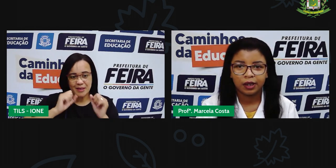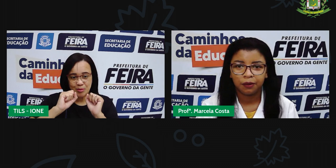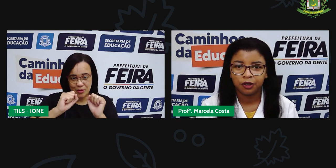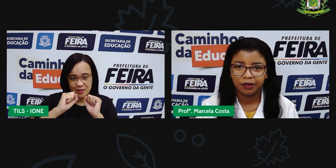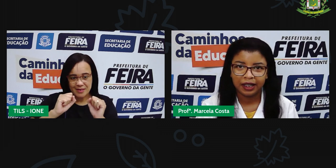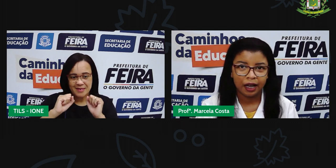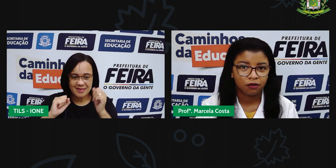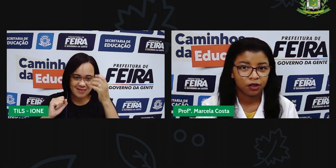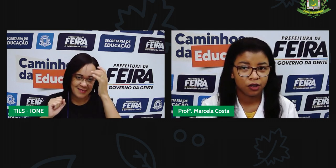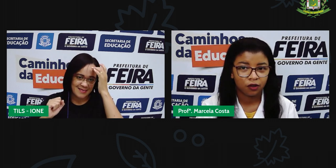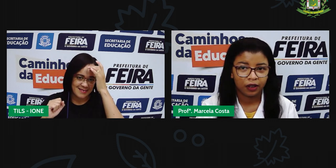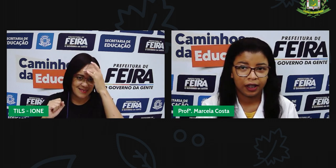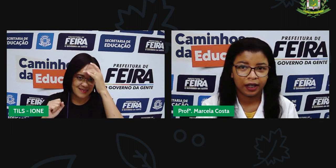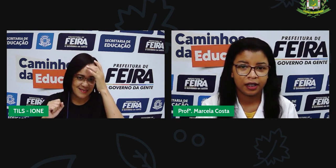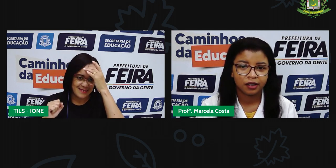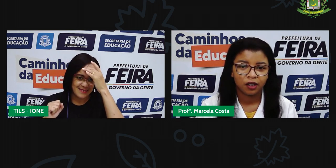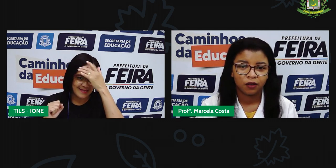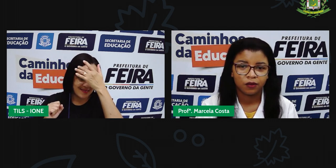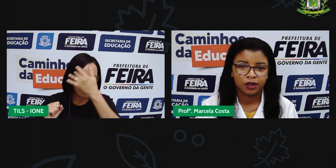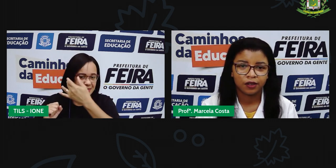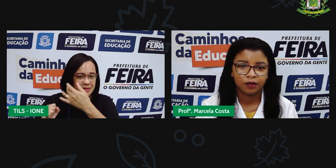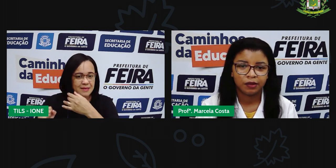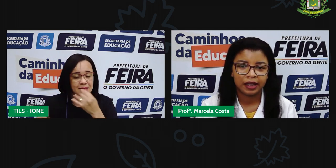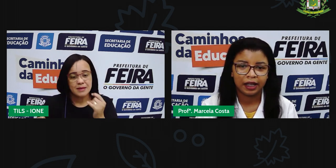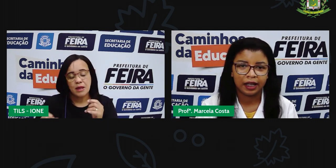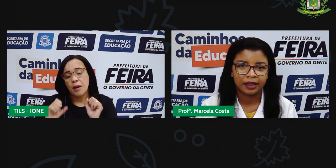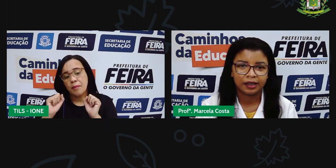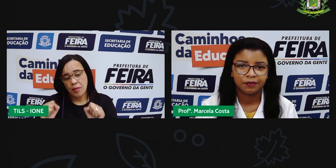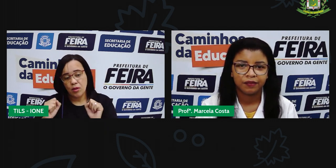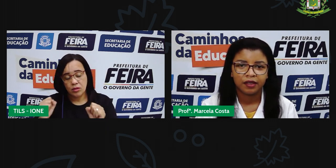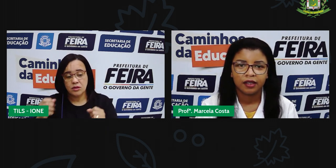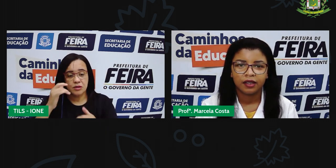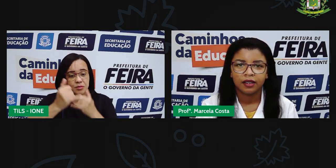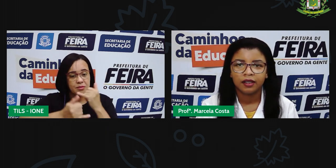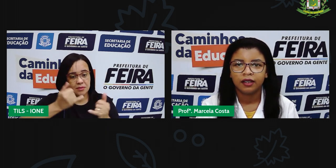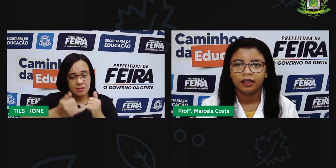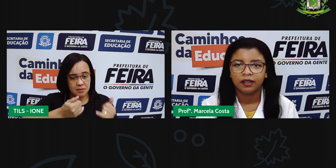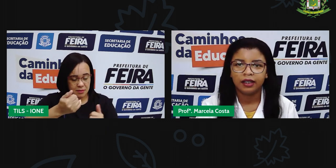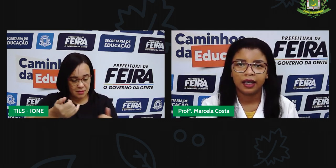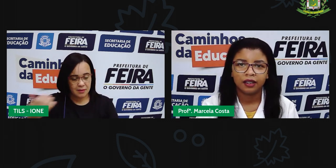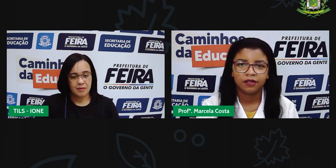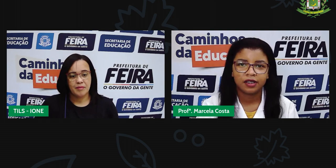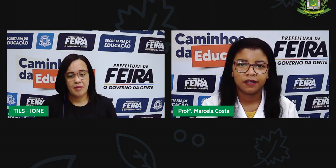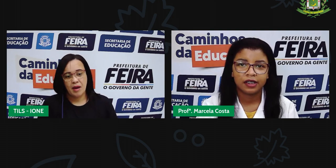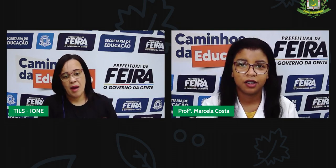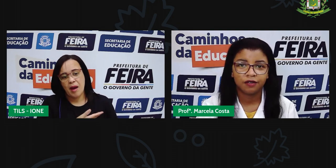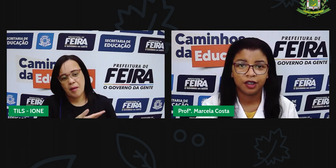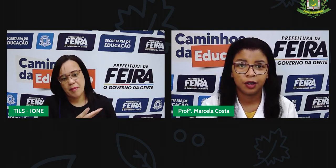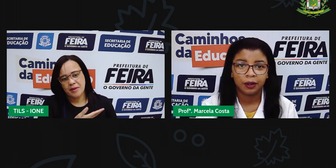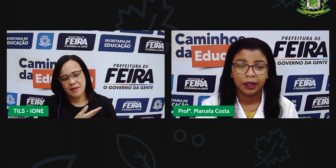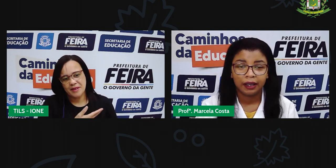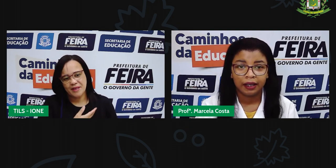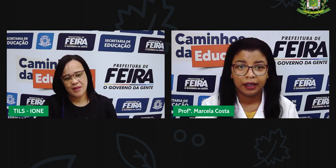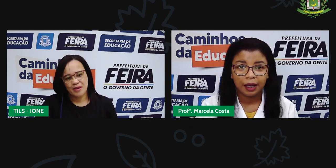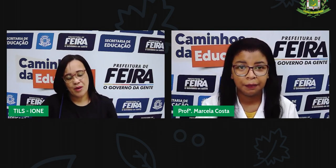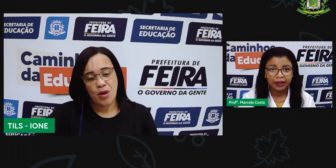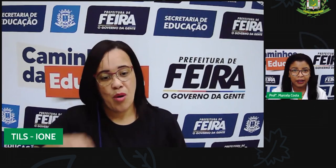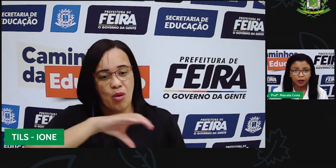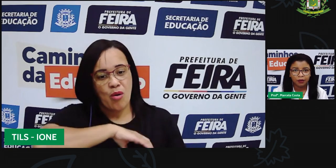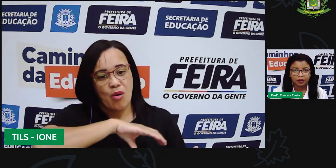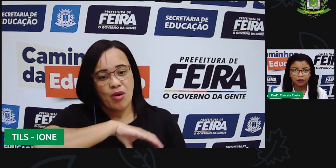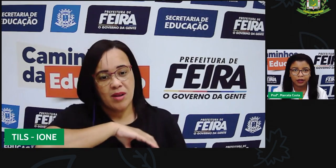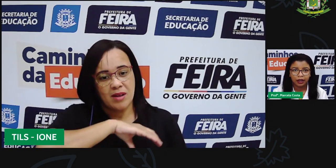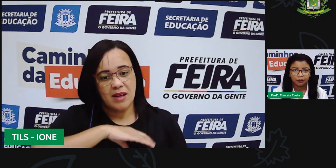Você pode brincar com seus colegas, com seus familiares. E aí, você vai se divertir e